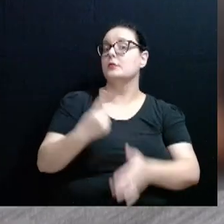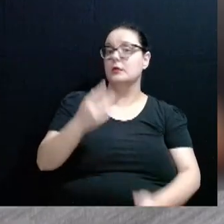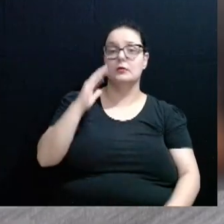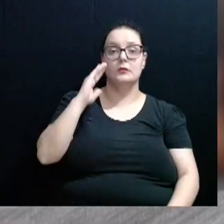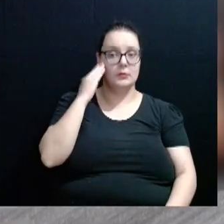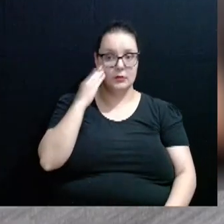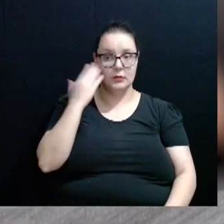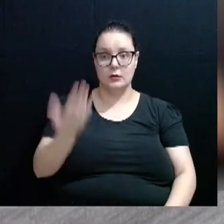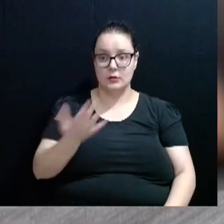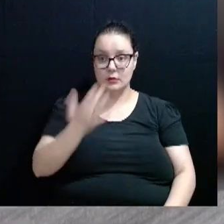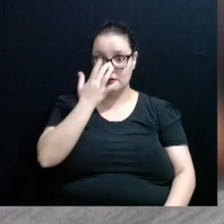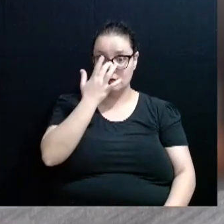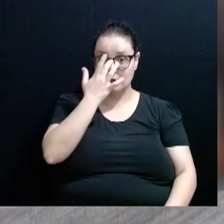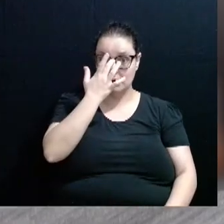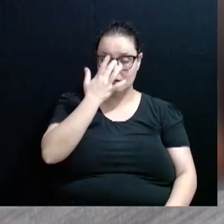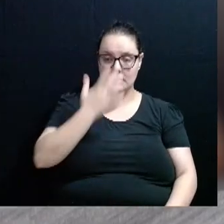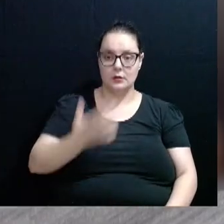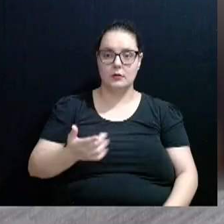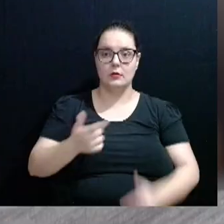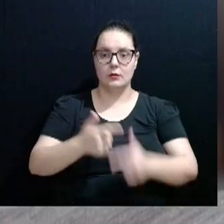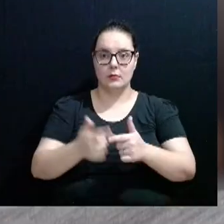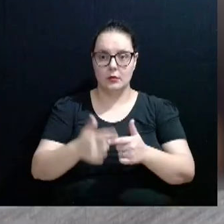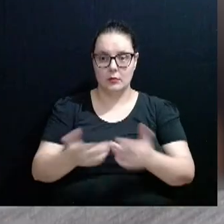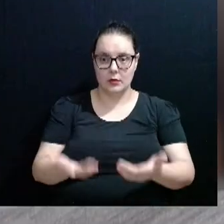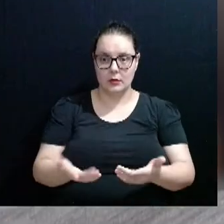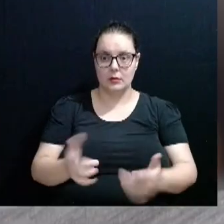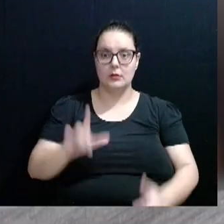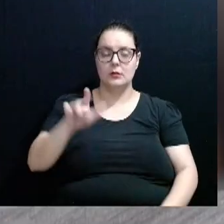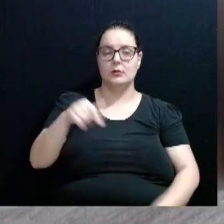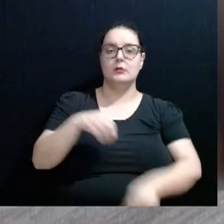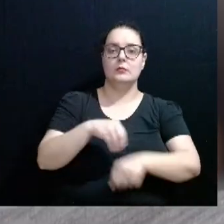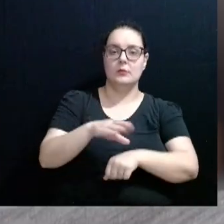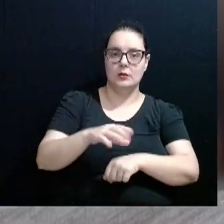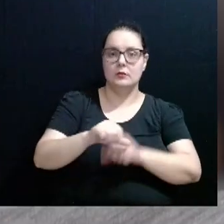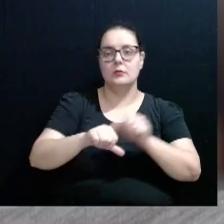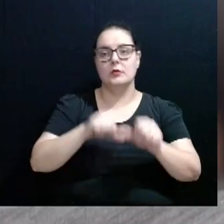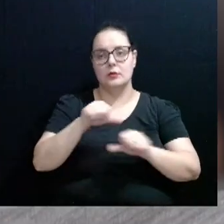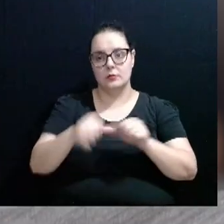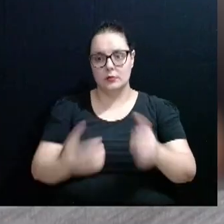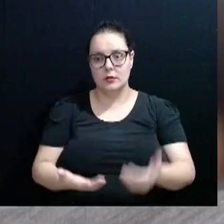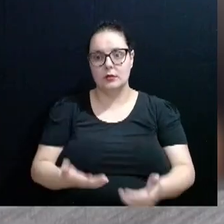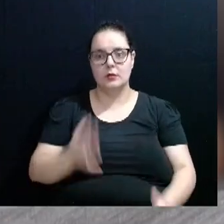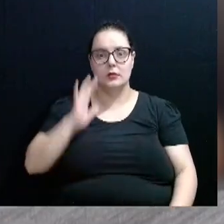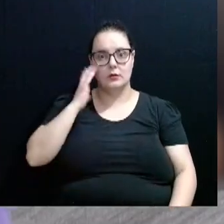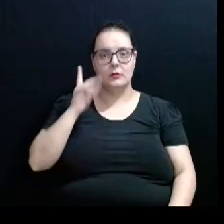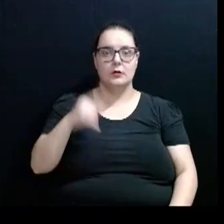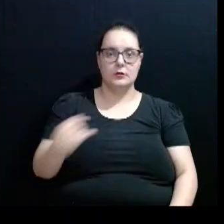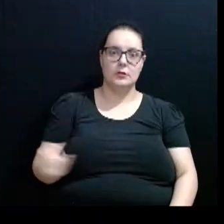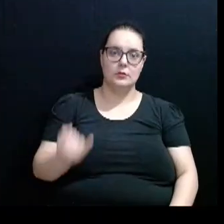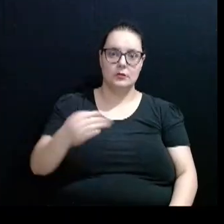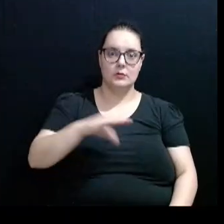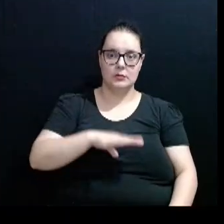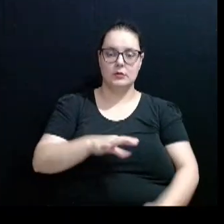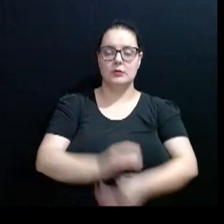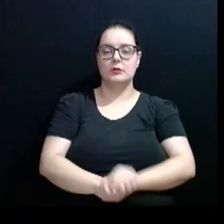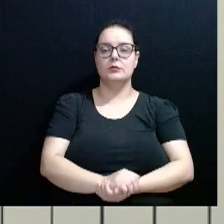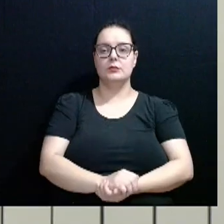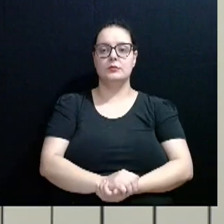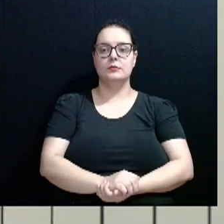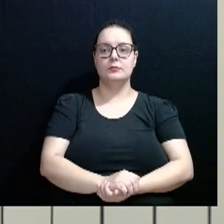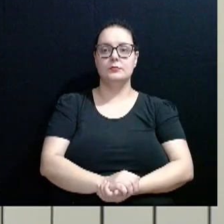né, o problema, e depois indicar mudanças que eu acho que são muito importantes para a cidade.